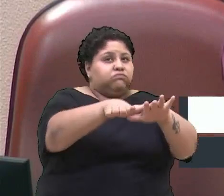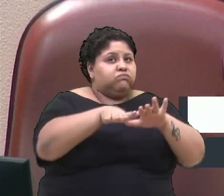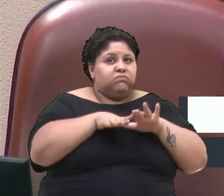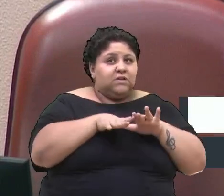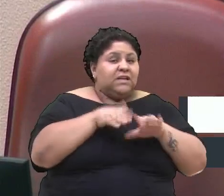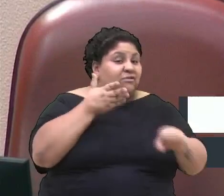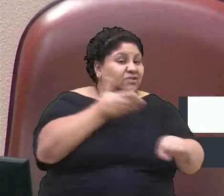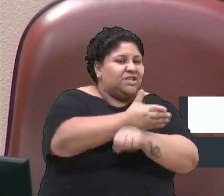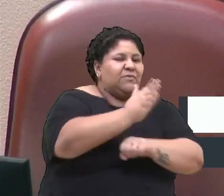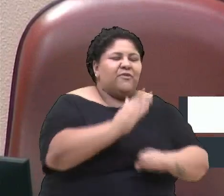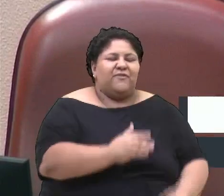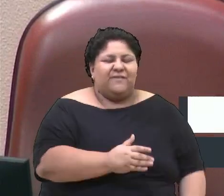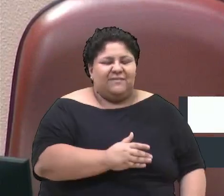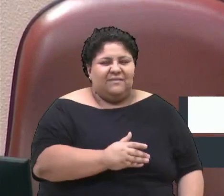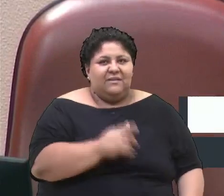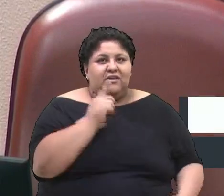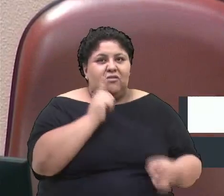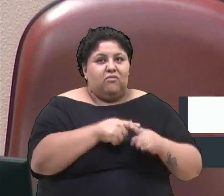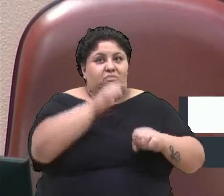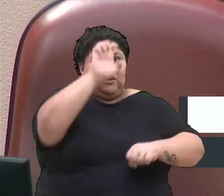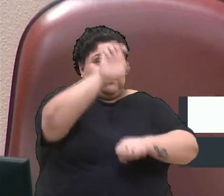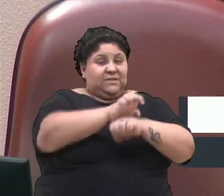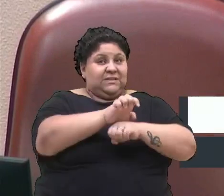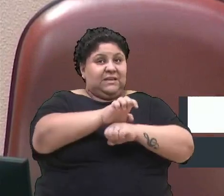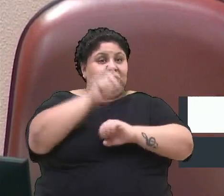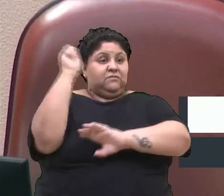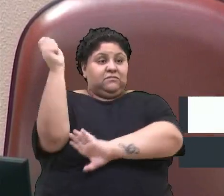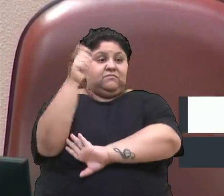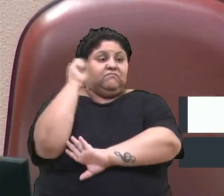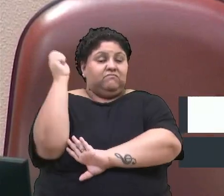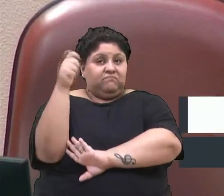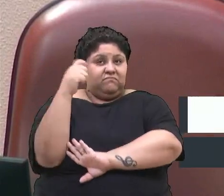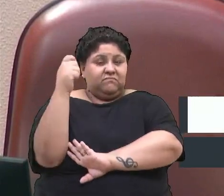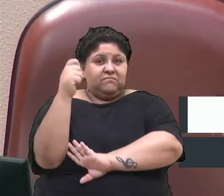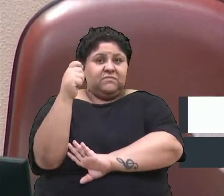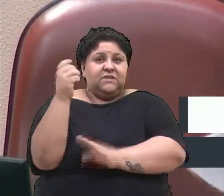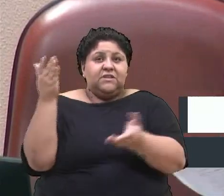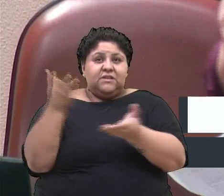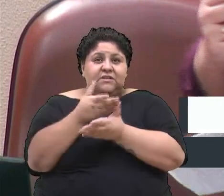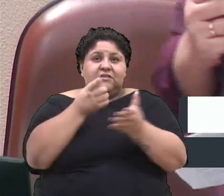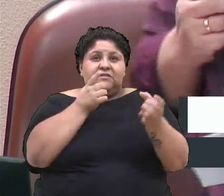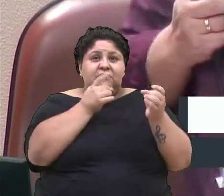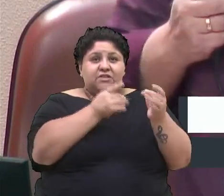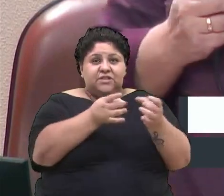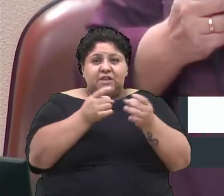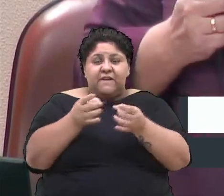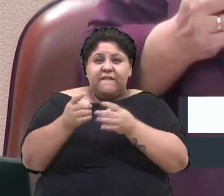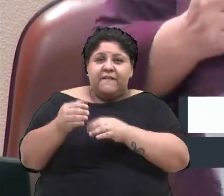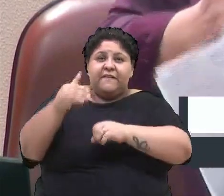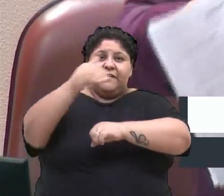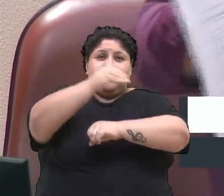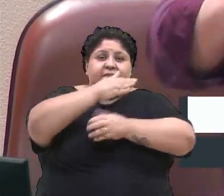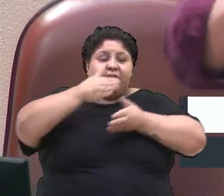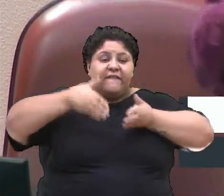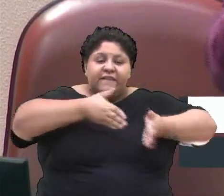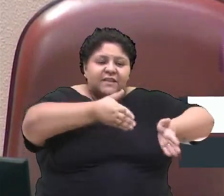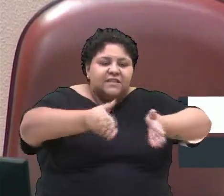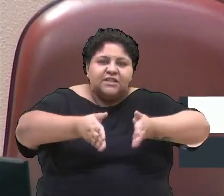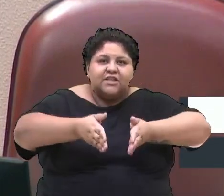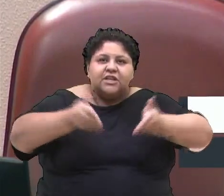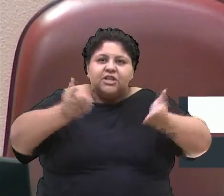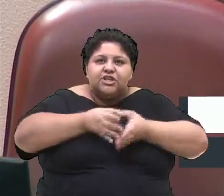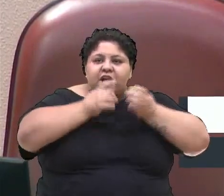aprovado. Porque o Estado do Rio Grande do Sul, ele já vendeu as estradas, já vendeu o que tinha que